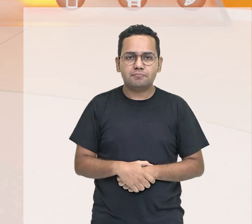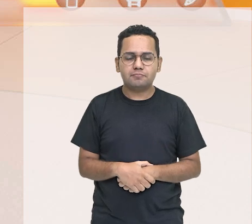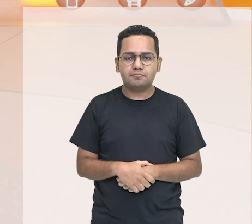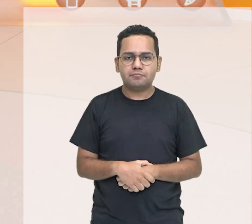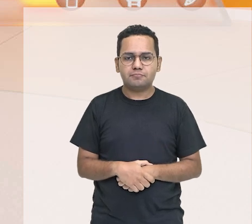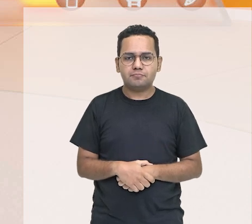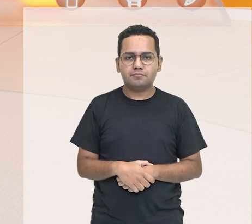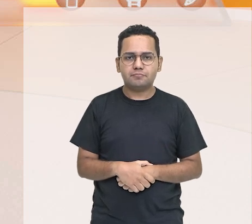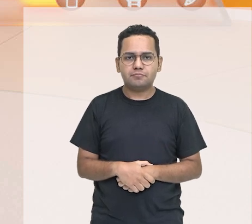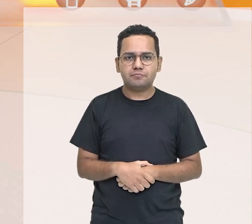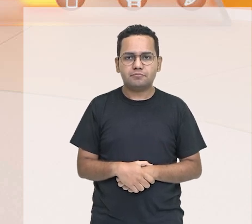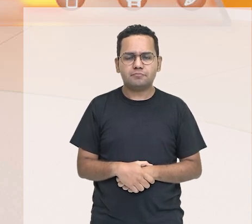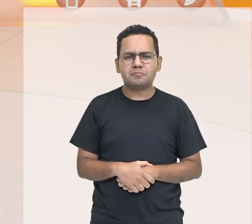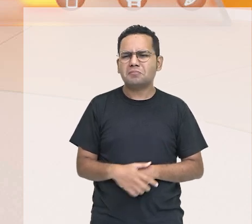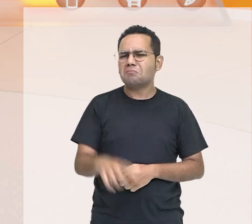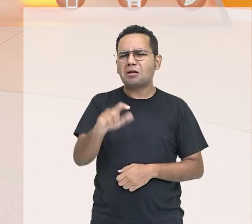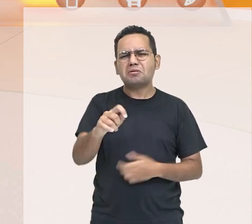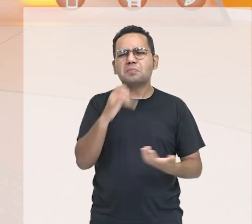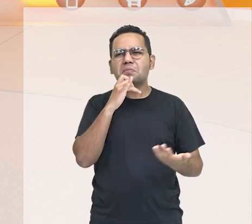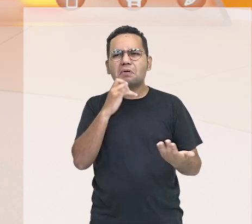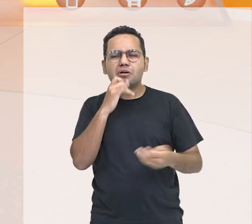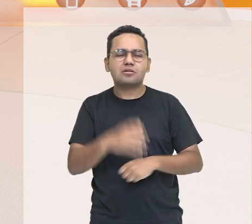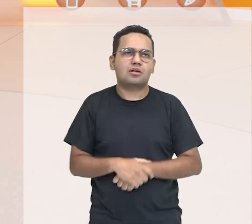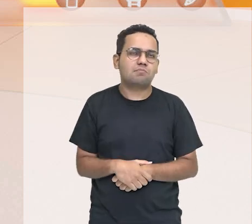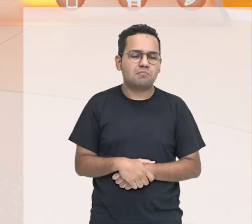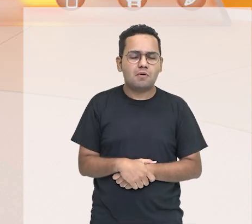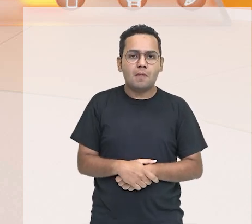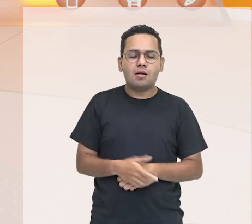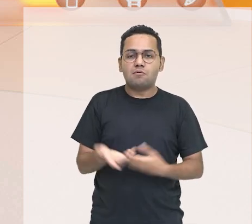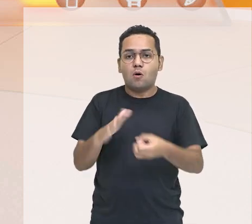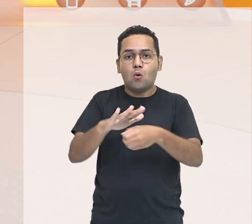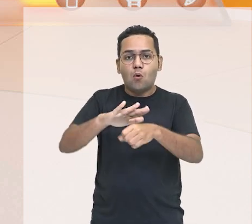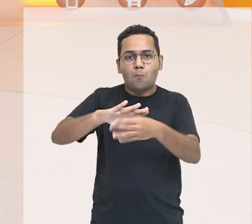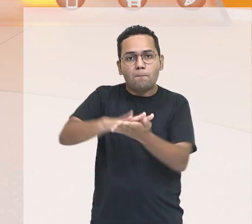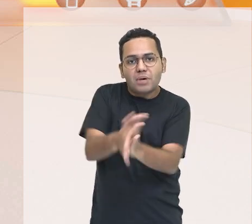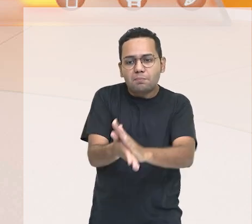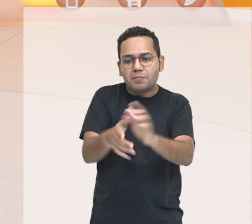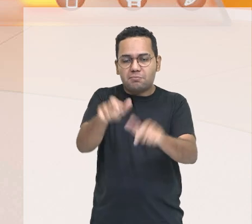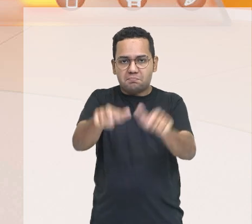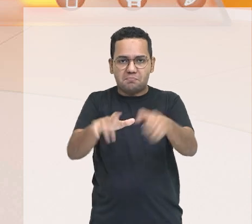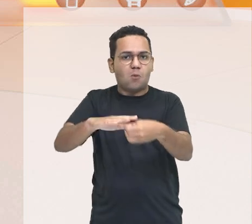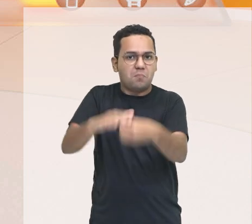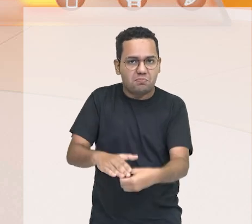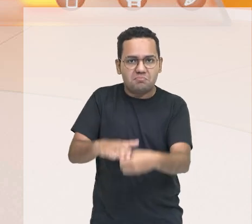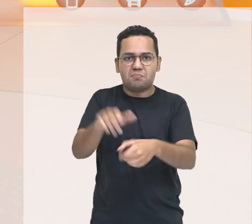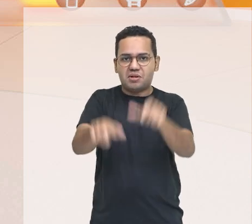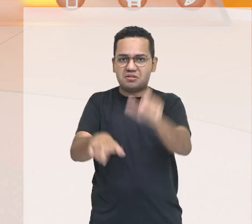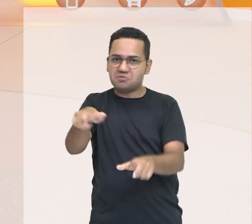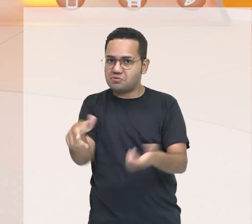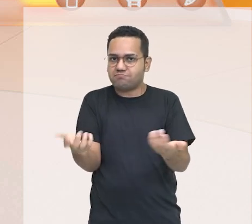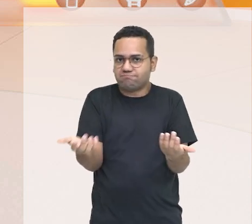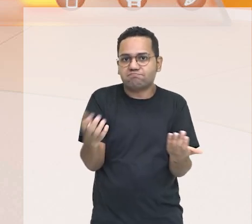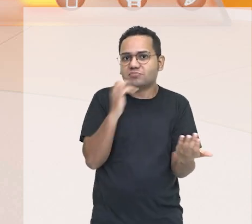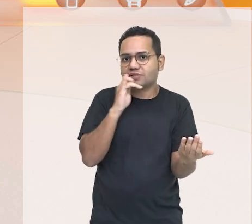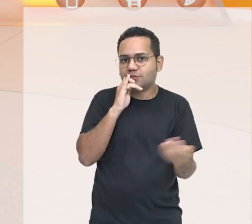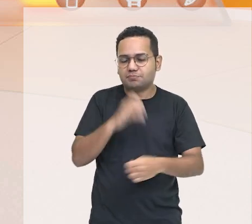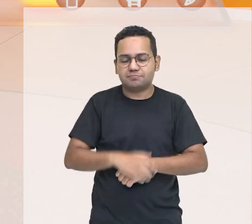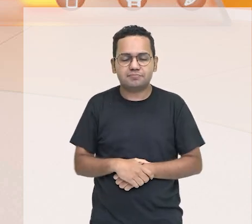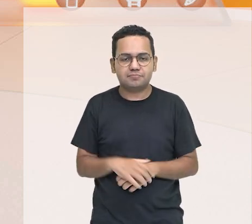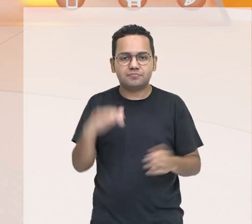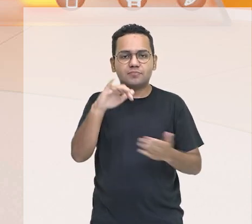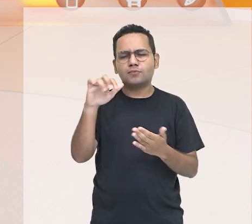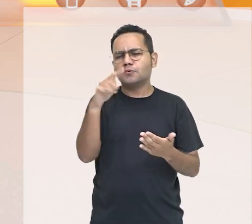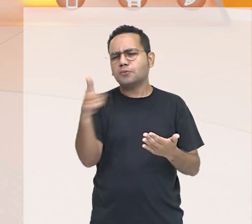para, muitas vezes, humilhar os seus trabalhadores, né? Isso acontece também na política, quando